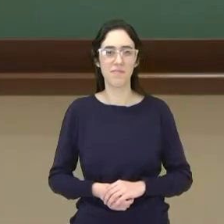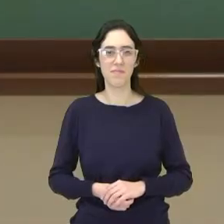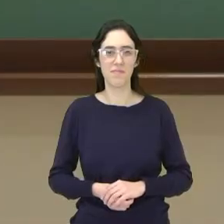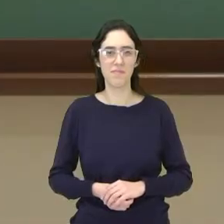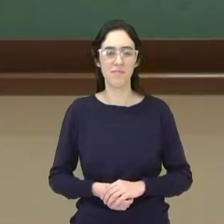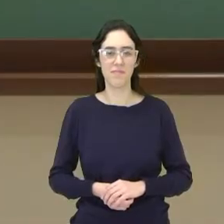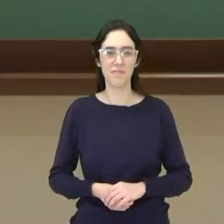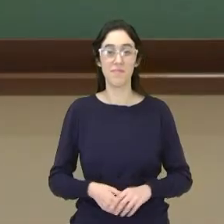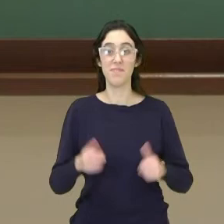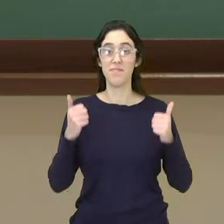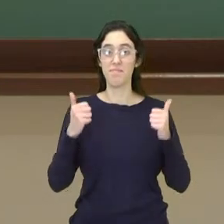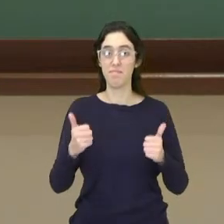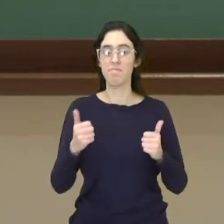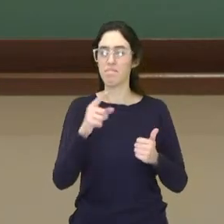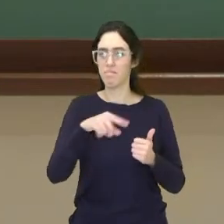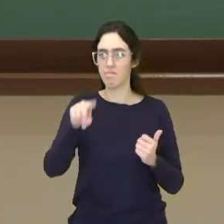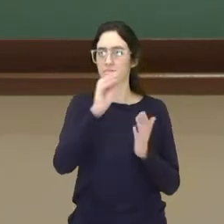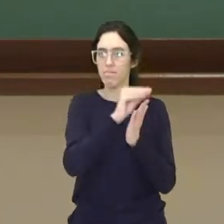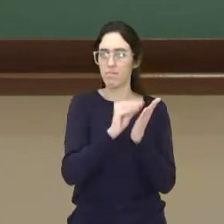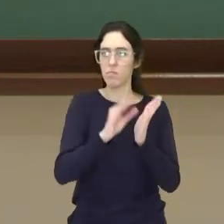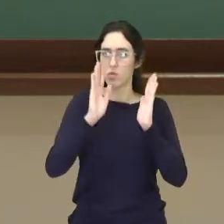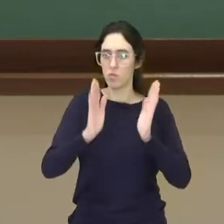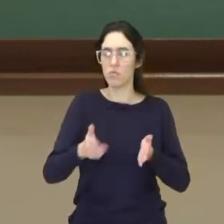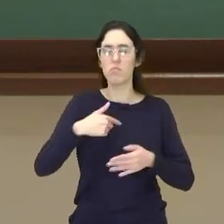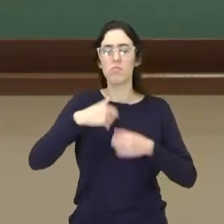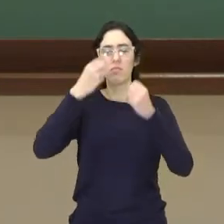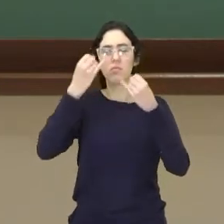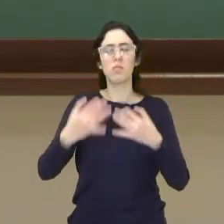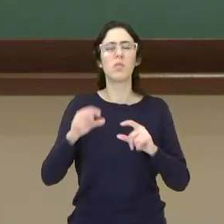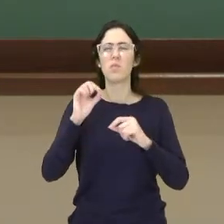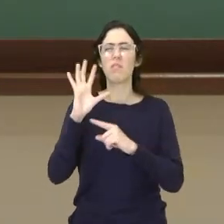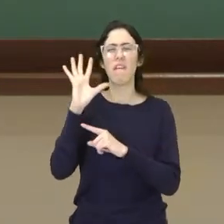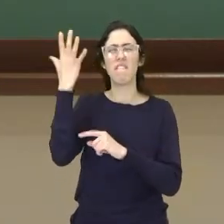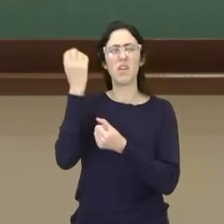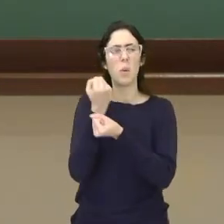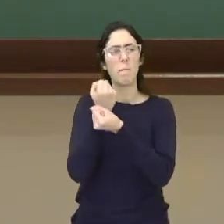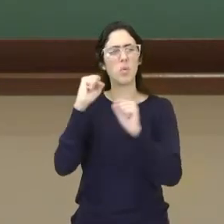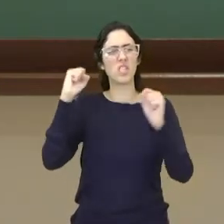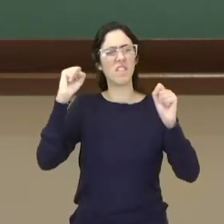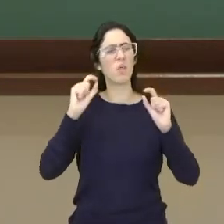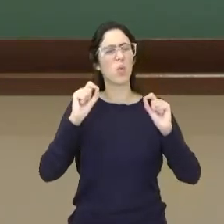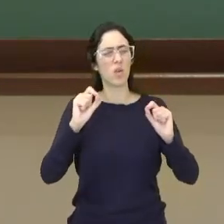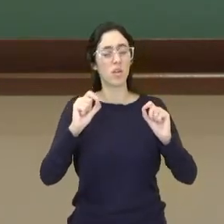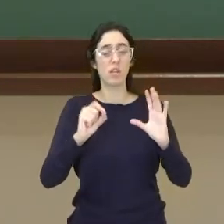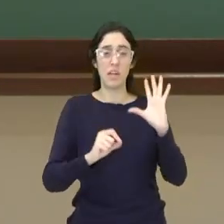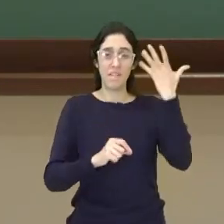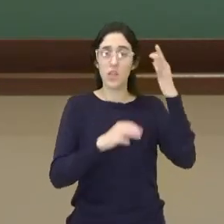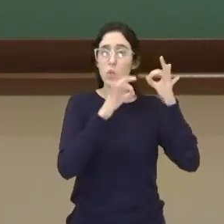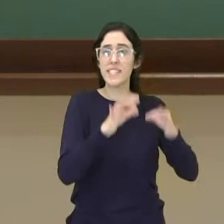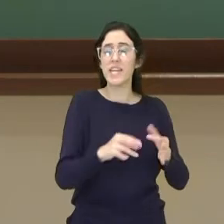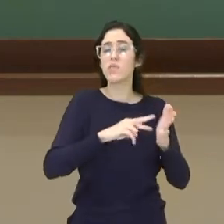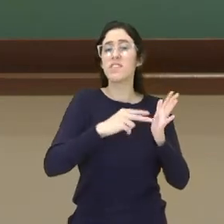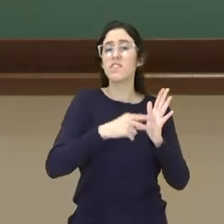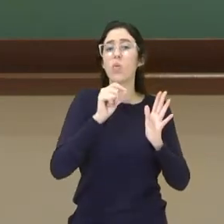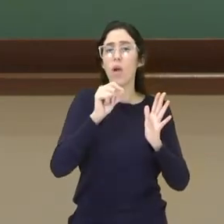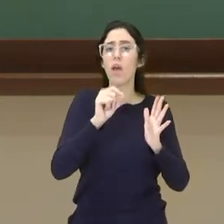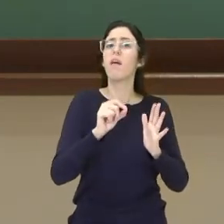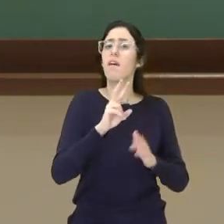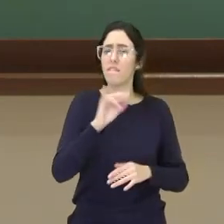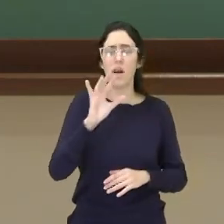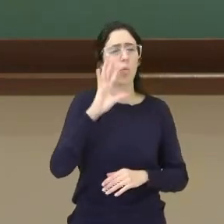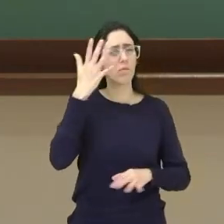Muito bem, agora que você já anotou, vamos descobrir o que é evento impossível. Tá? O evento certo acontece com certeza. Agora o